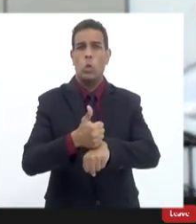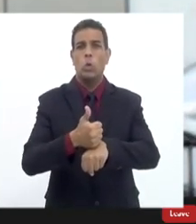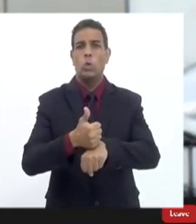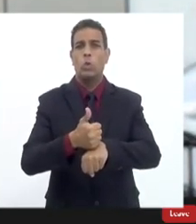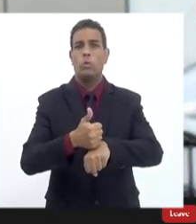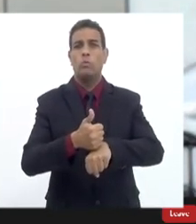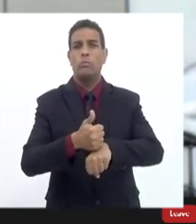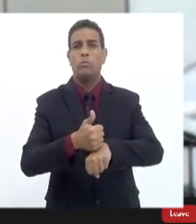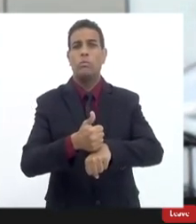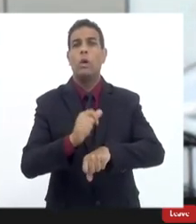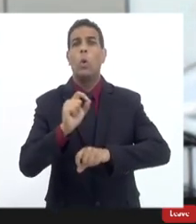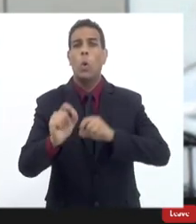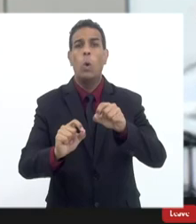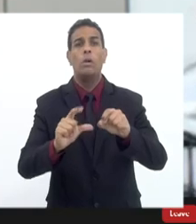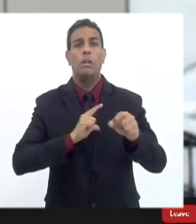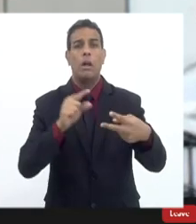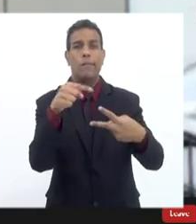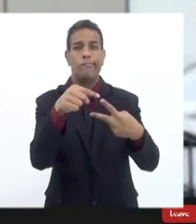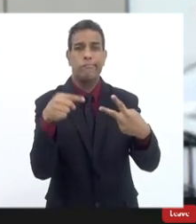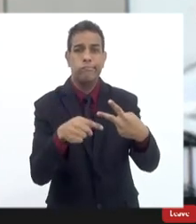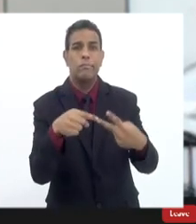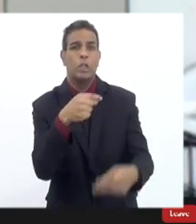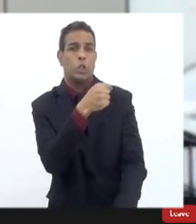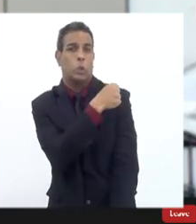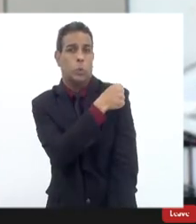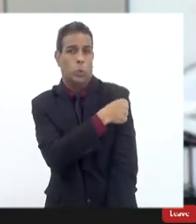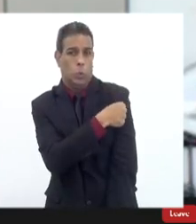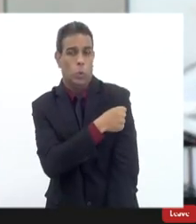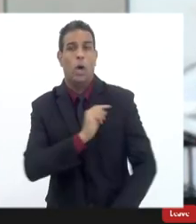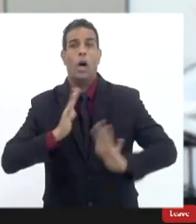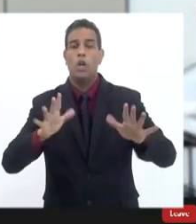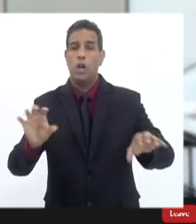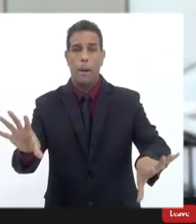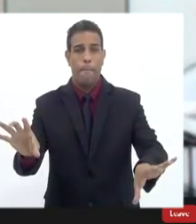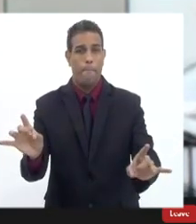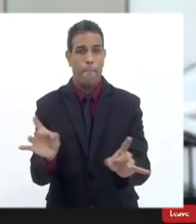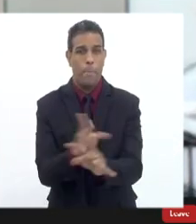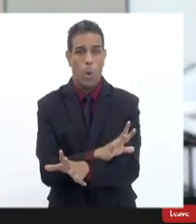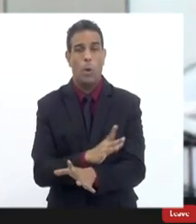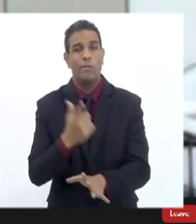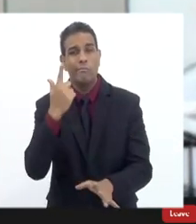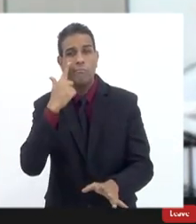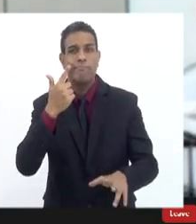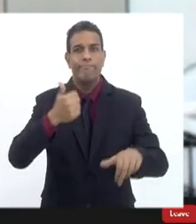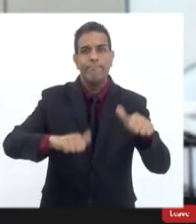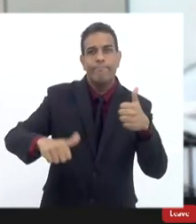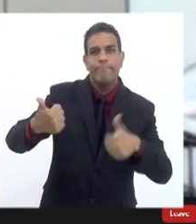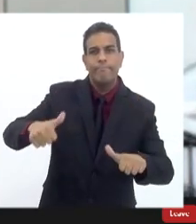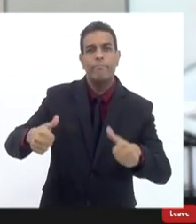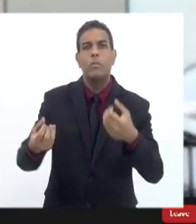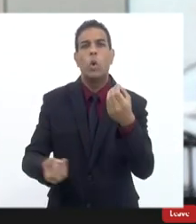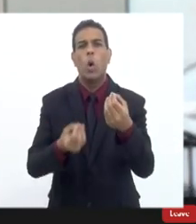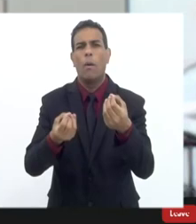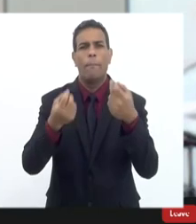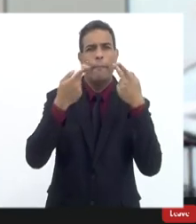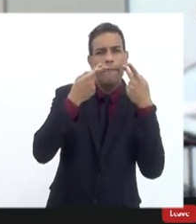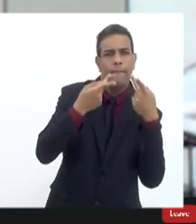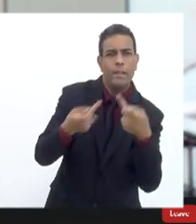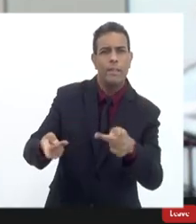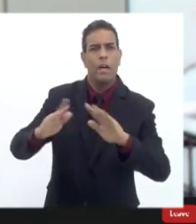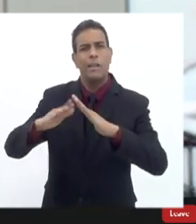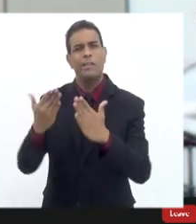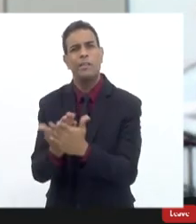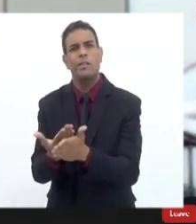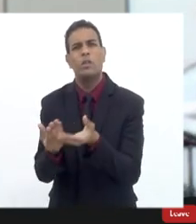estão imunizados com as 2 doses ou com a dose única. E aí a gente foi verificar as condições desse retorno, porque,